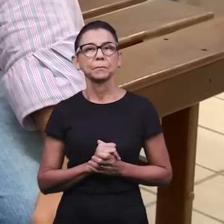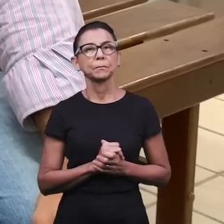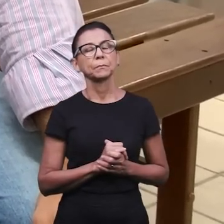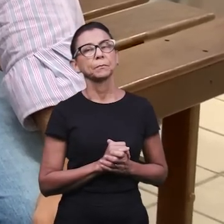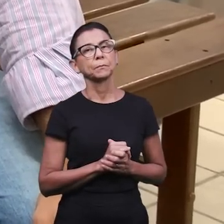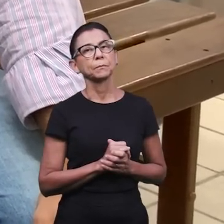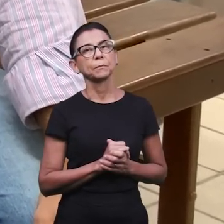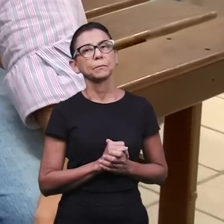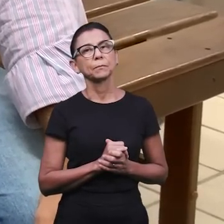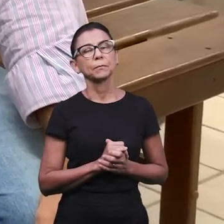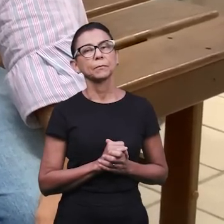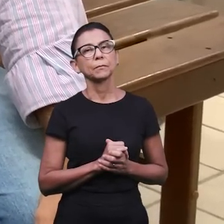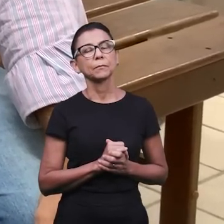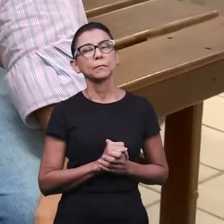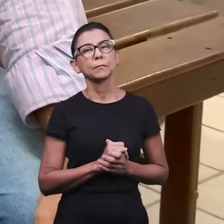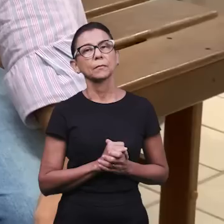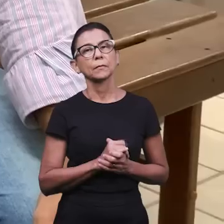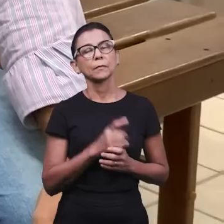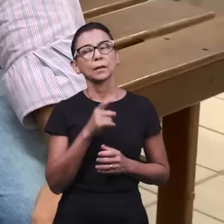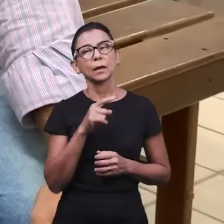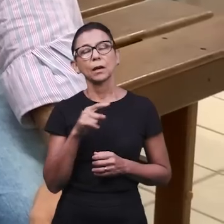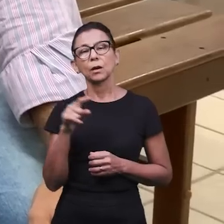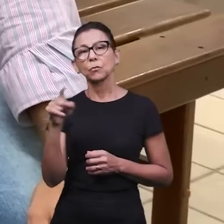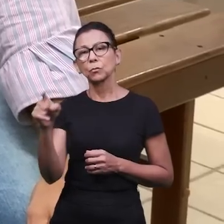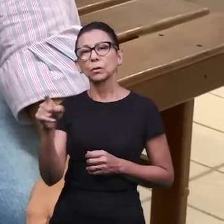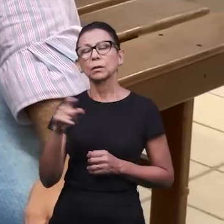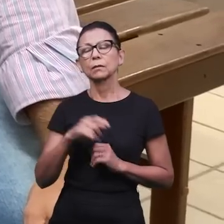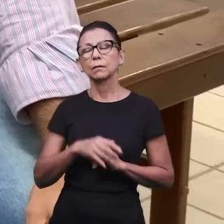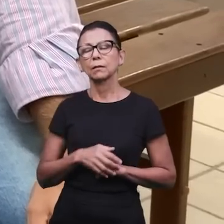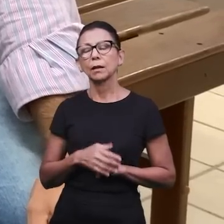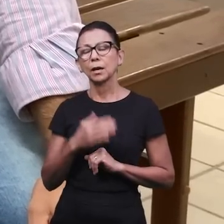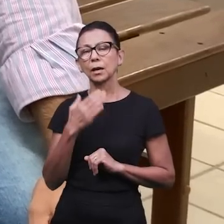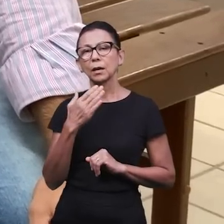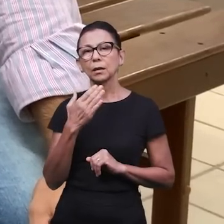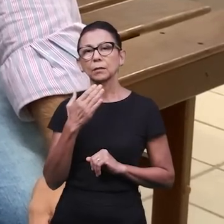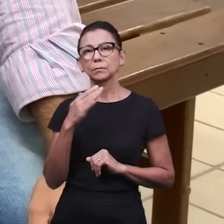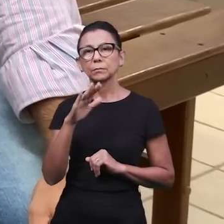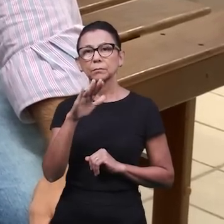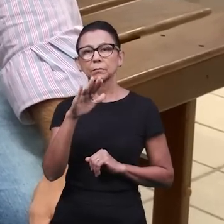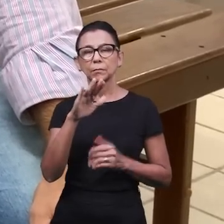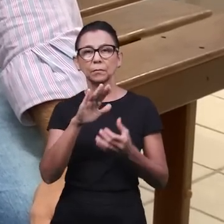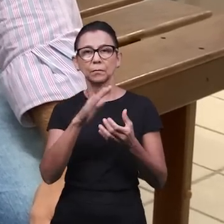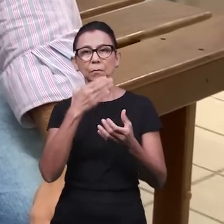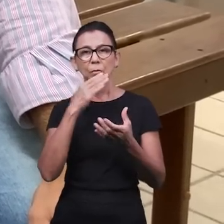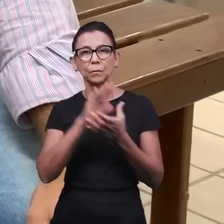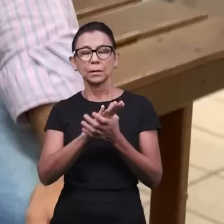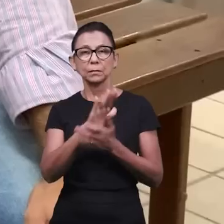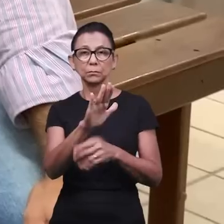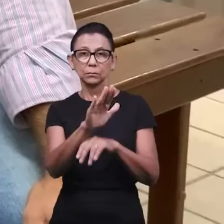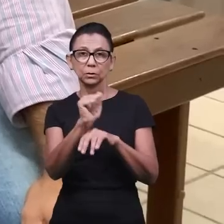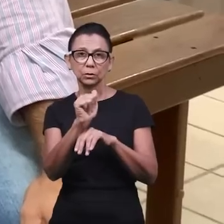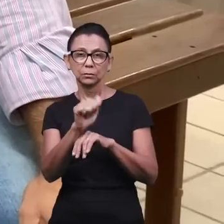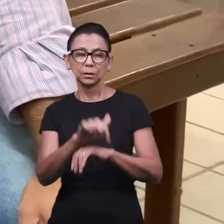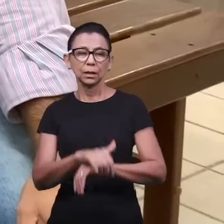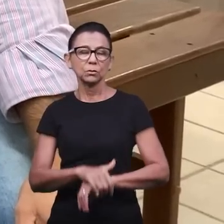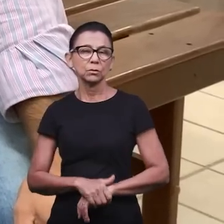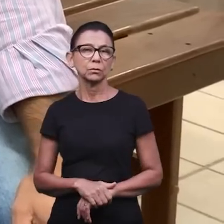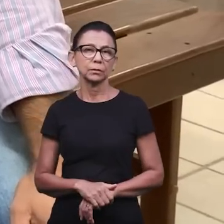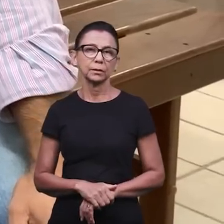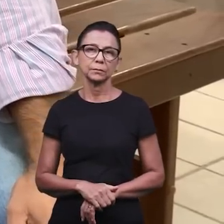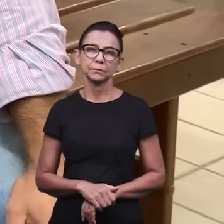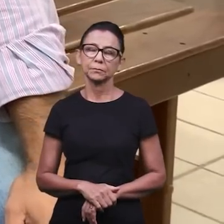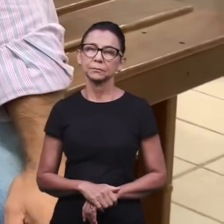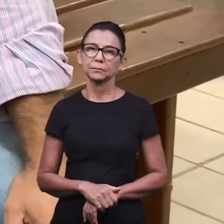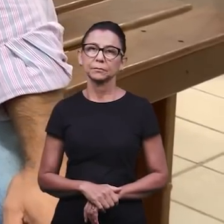para fazer a ecografia, chamaram meu esposo, né, porque para mim não ficar sozinha, né? Estava muito